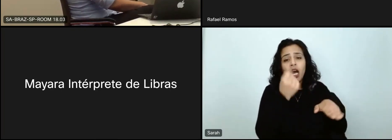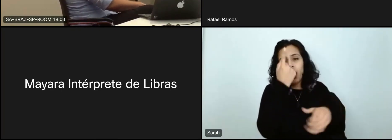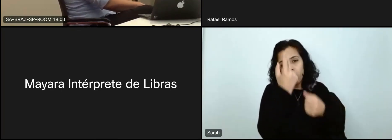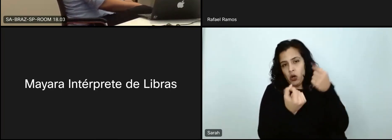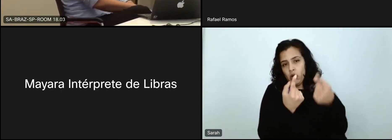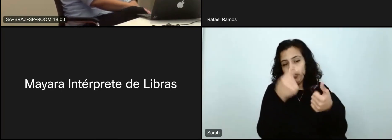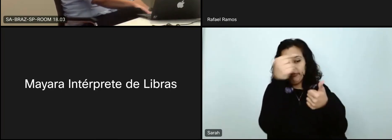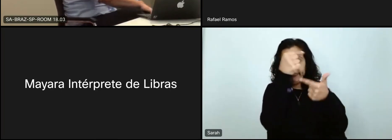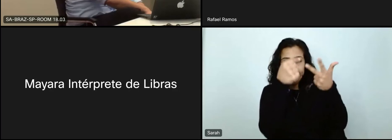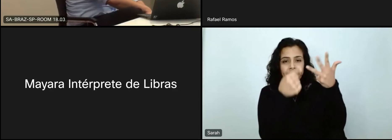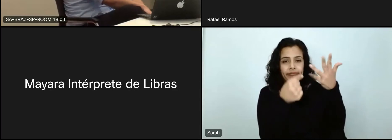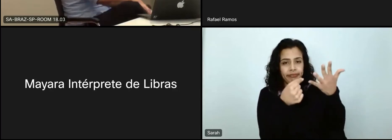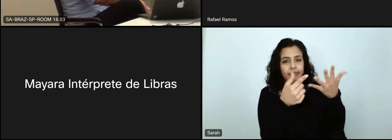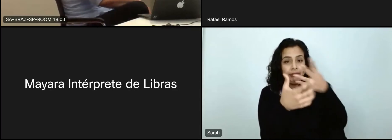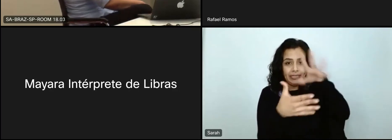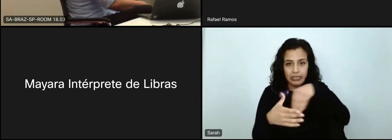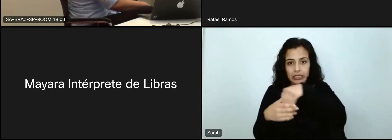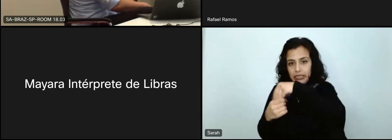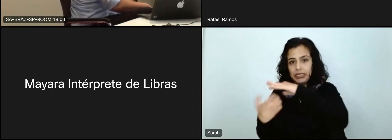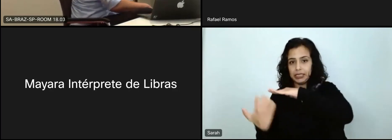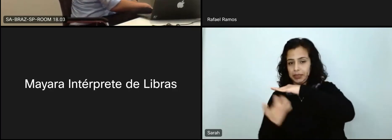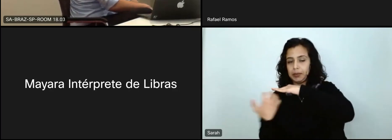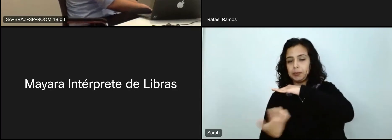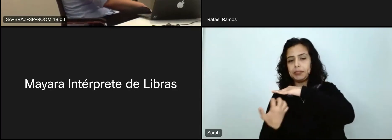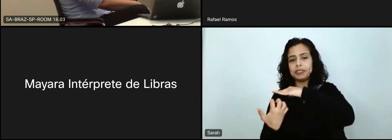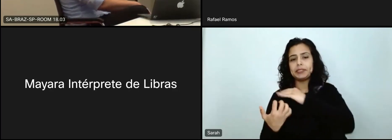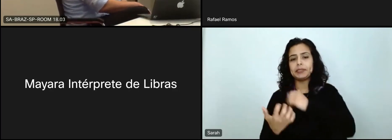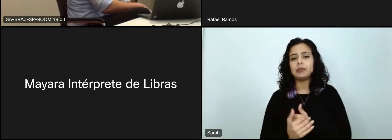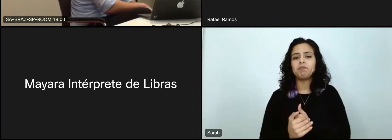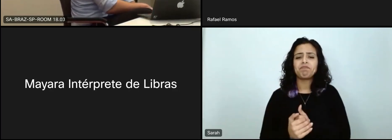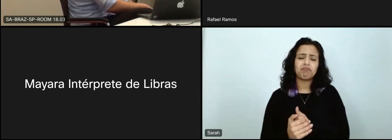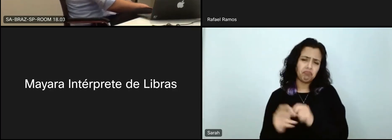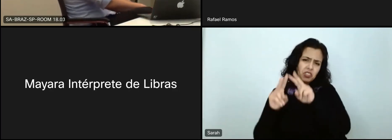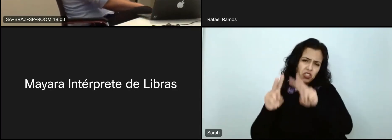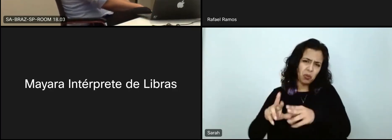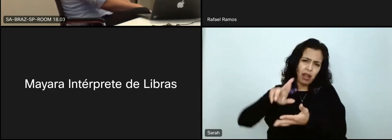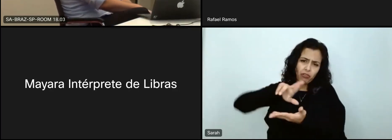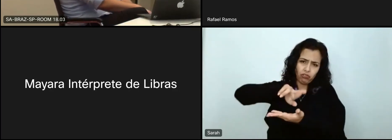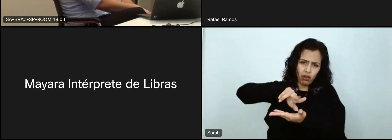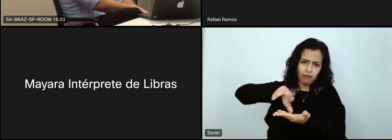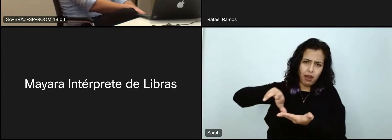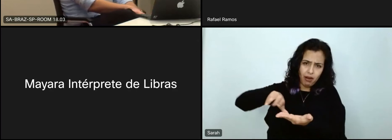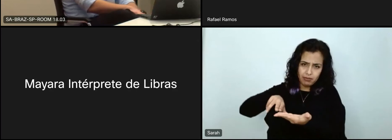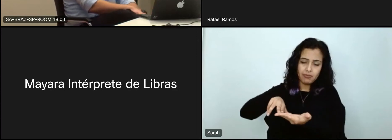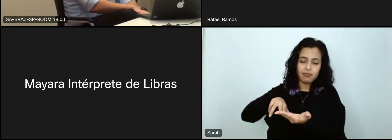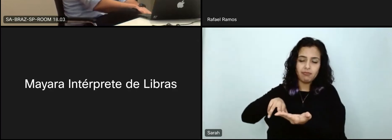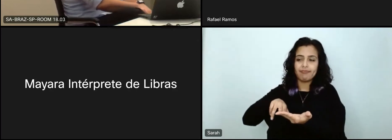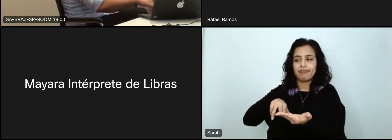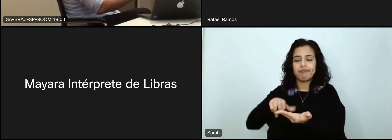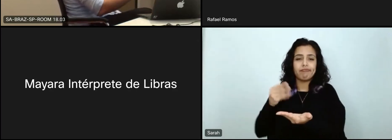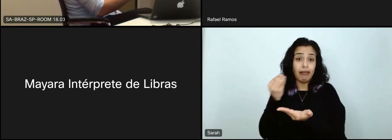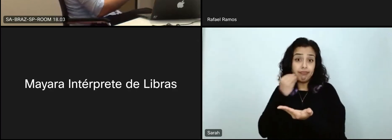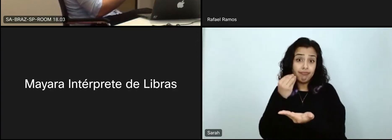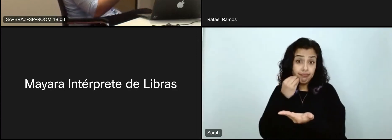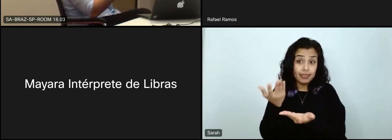colocou lá na empresa, lá na Swiss Re, para tratar de diversidade mesmo, para fazer essa situação, para